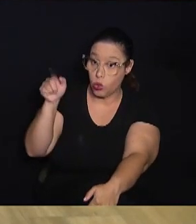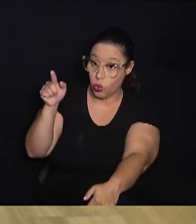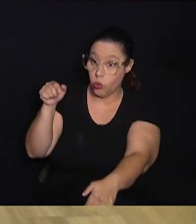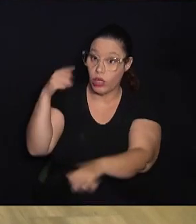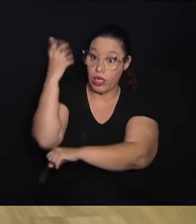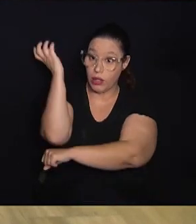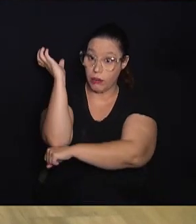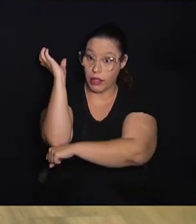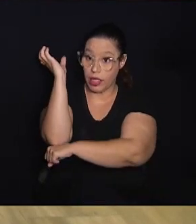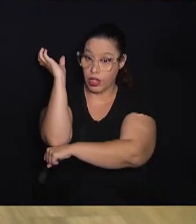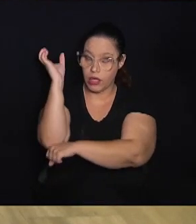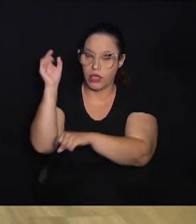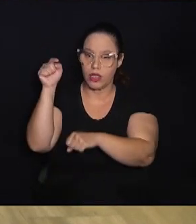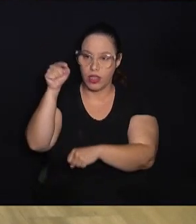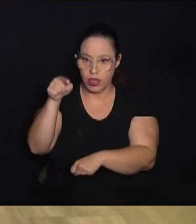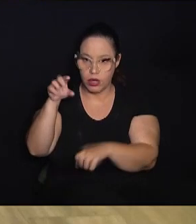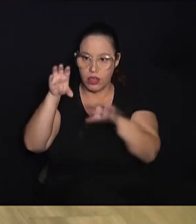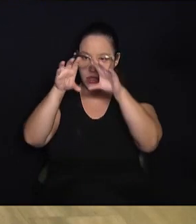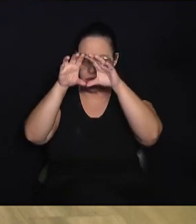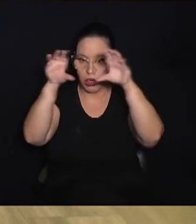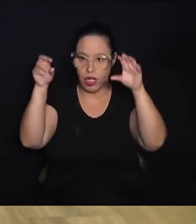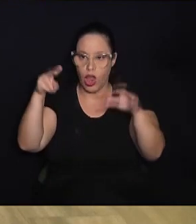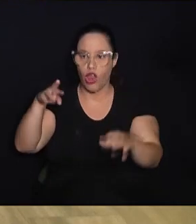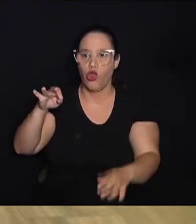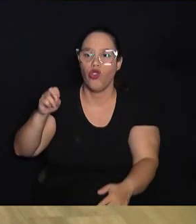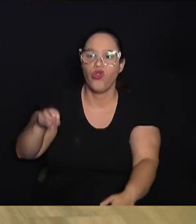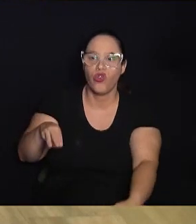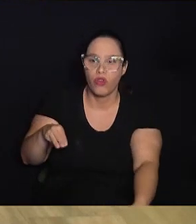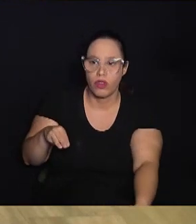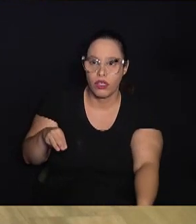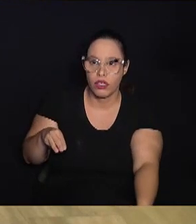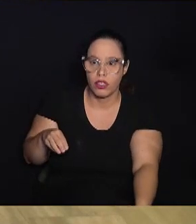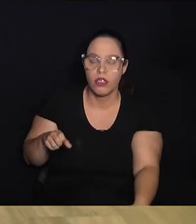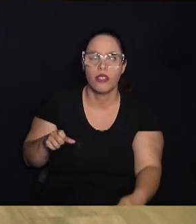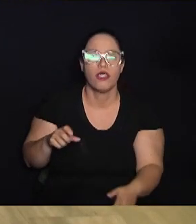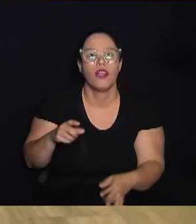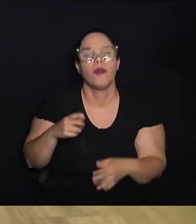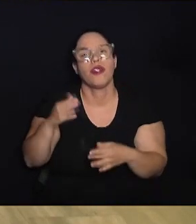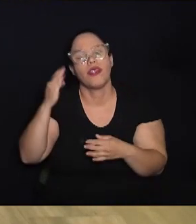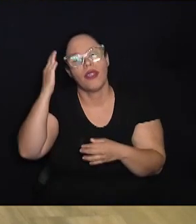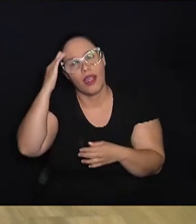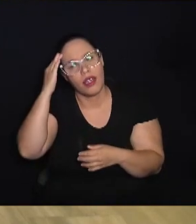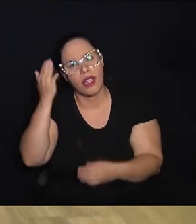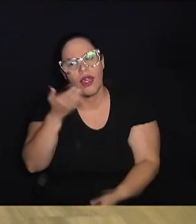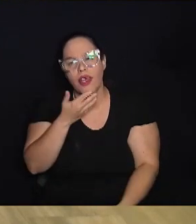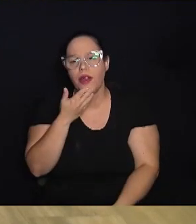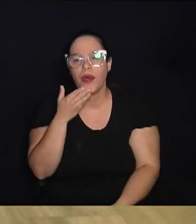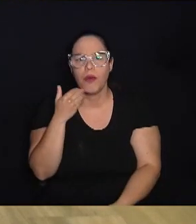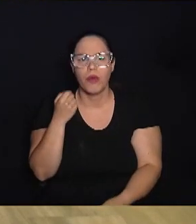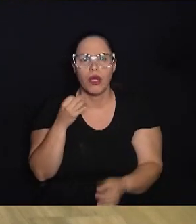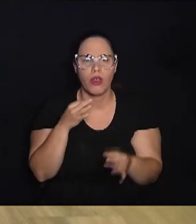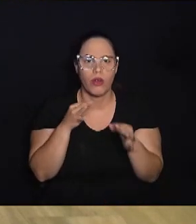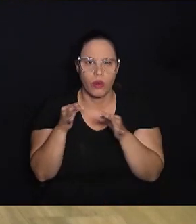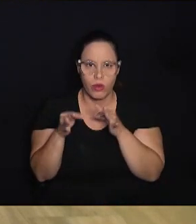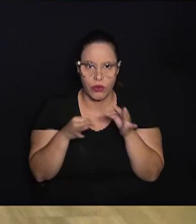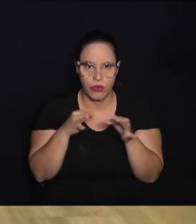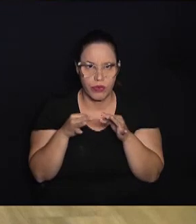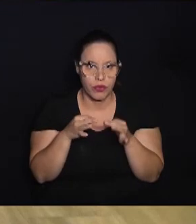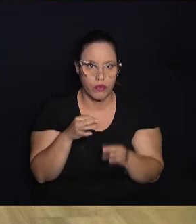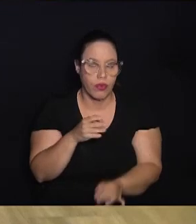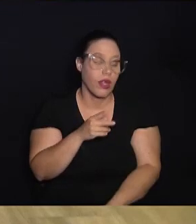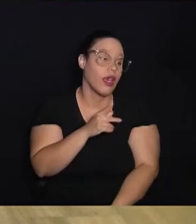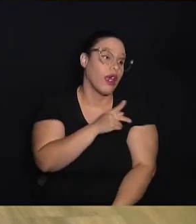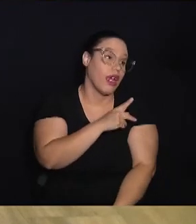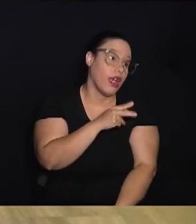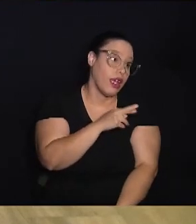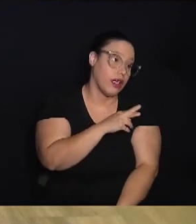uma nuvem Então como ele tá dizendo você precisa se apropriar primeiro da da linguagem né sim balão do pensamento é diferente do balão da fala